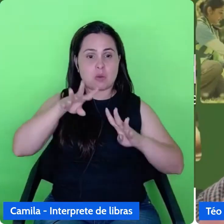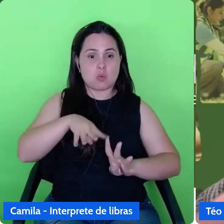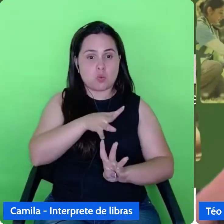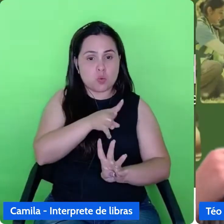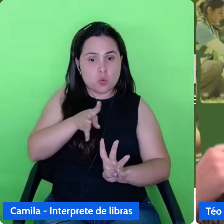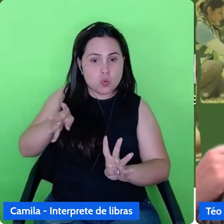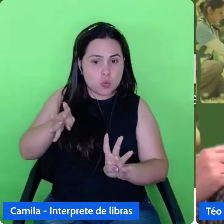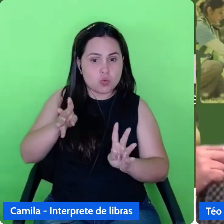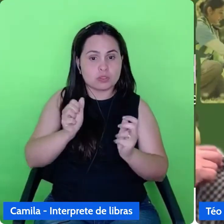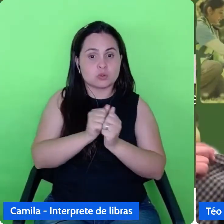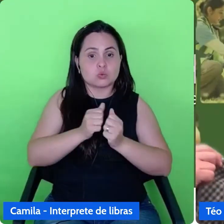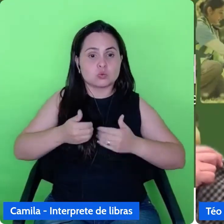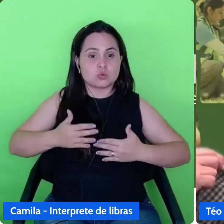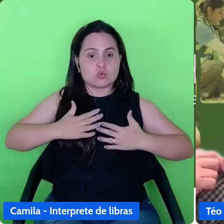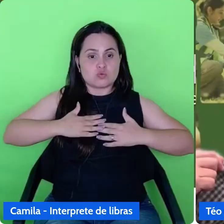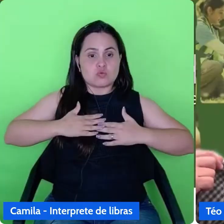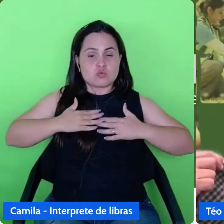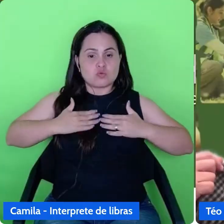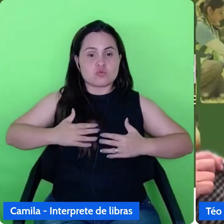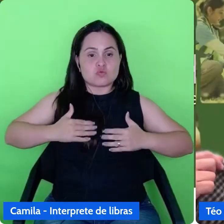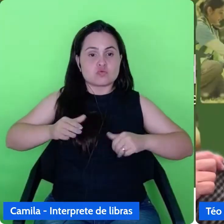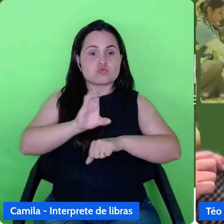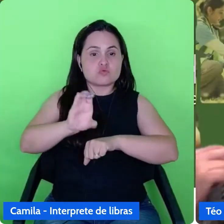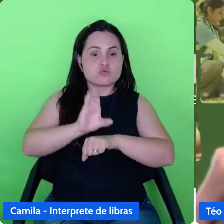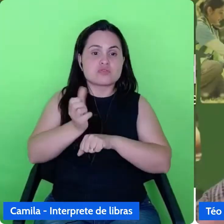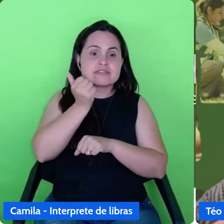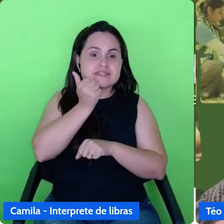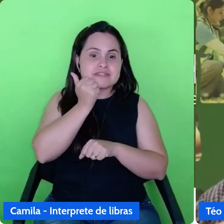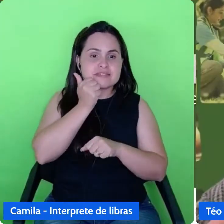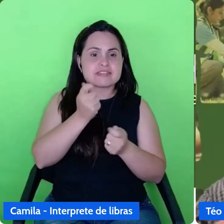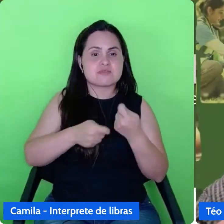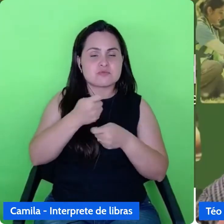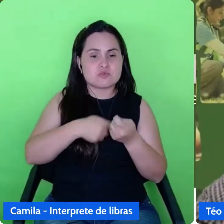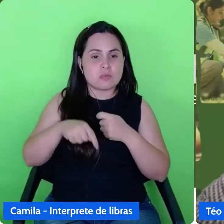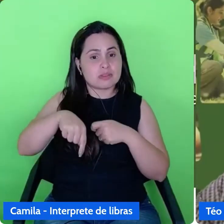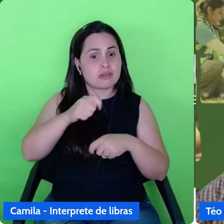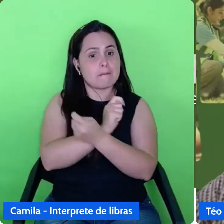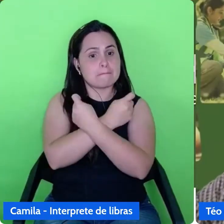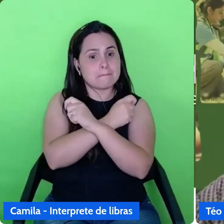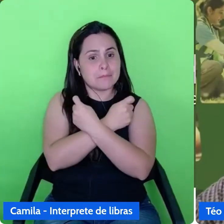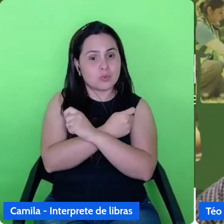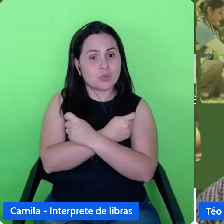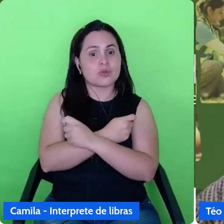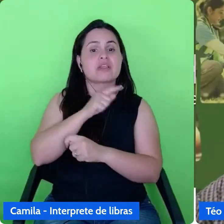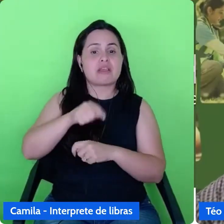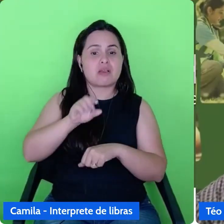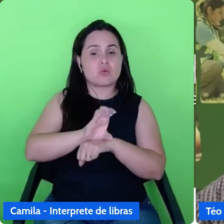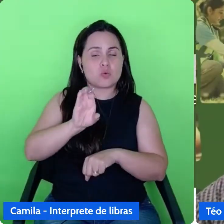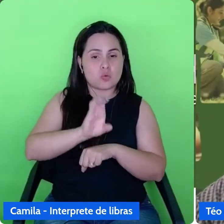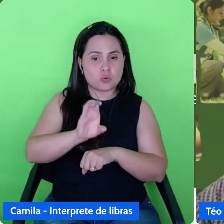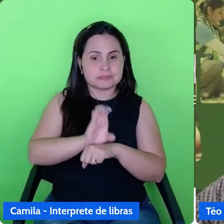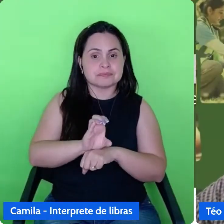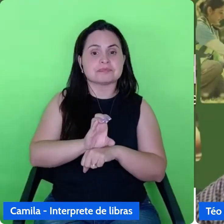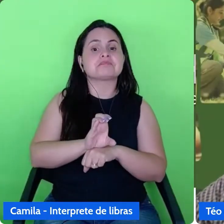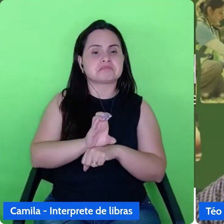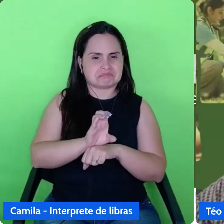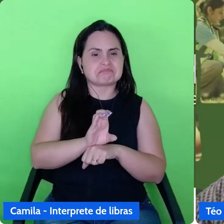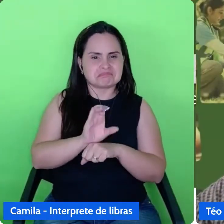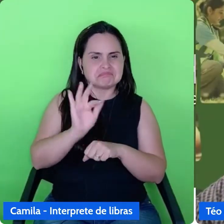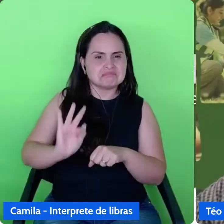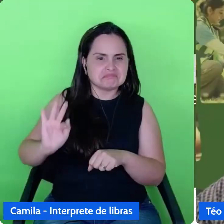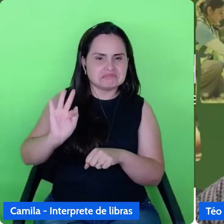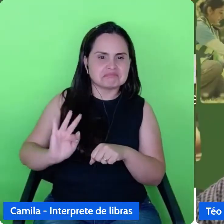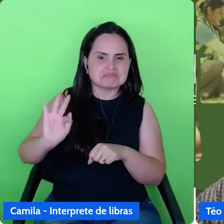uma camiseta de fundo do curso de Ciências Econômicas da PUC Minas, curso de graduação no qual